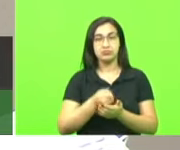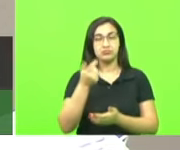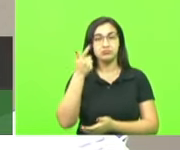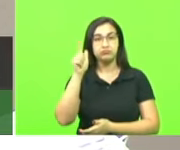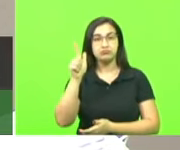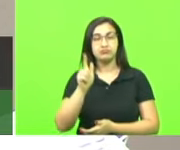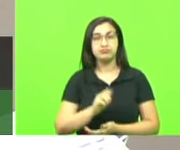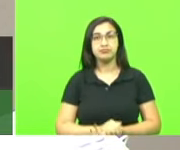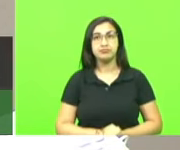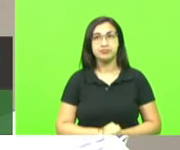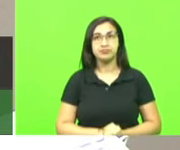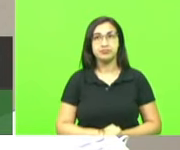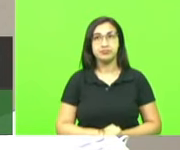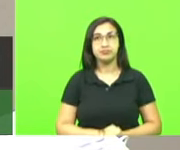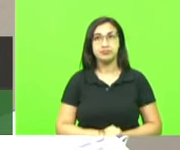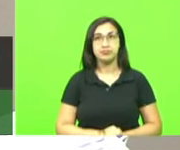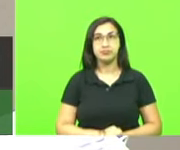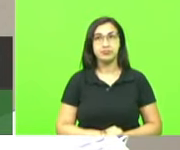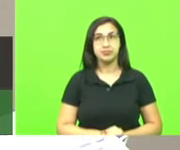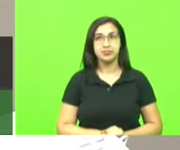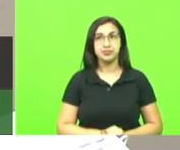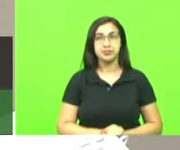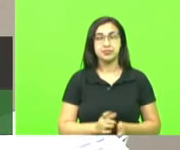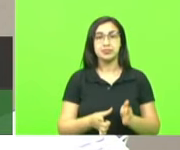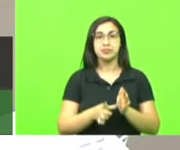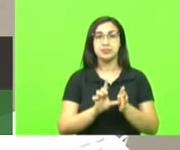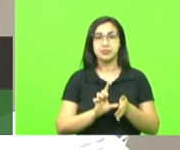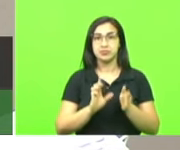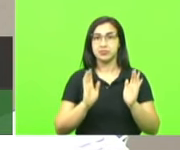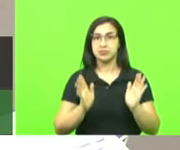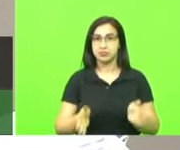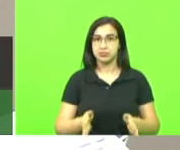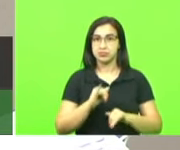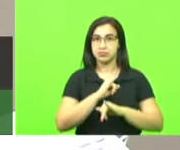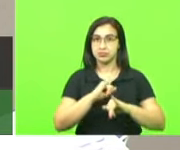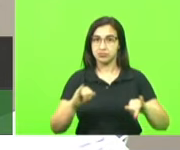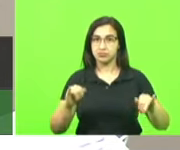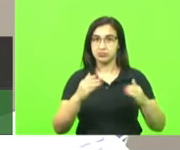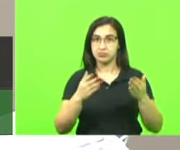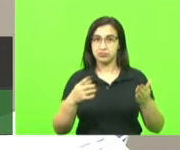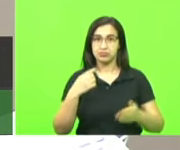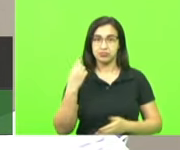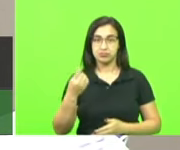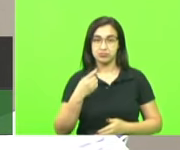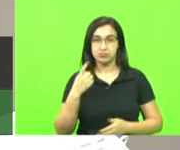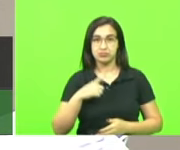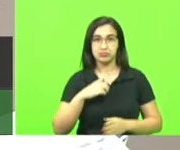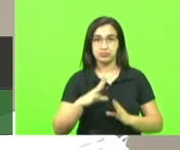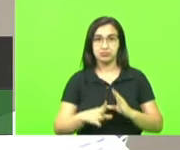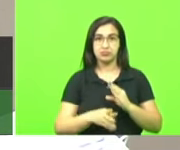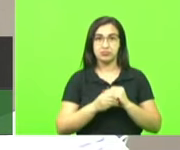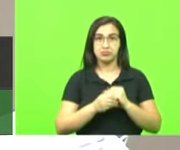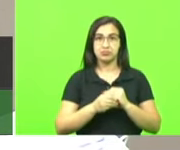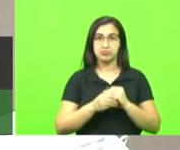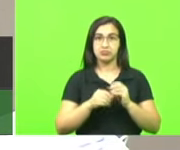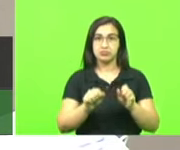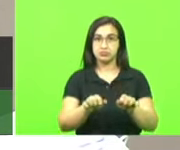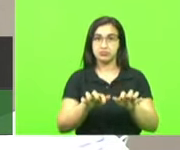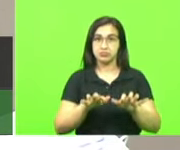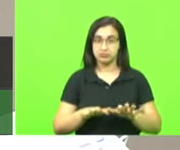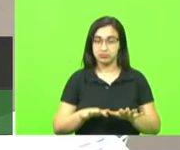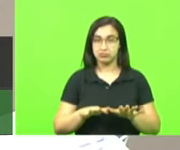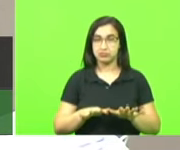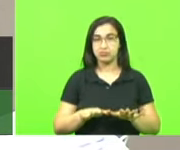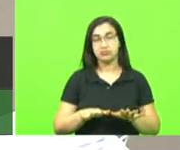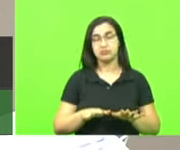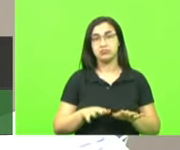providências. De antemão, já colocando a todos os senhores e senhoras deputados que nós recebemos uma emenda em plenário e, obviamente, se